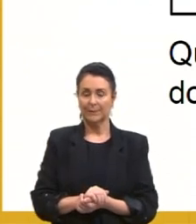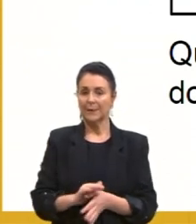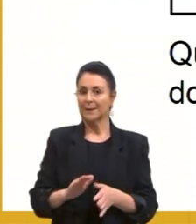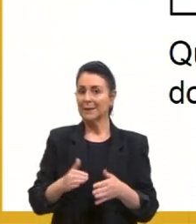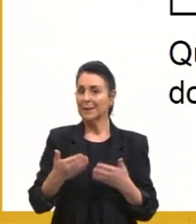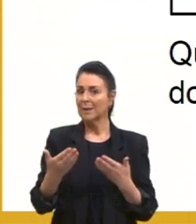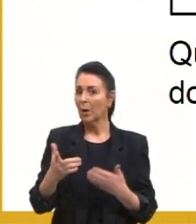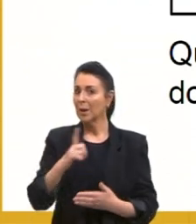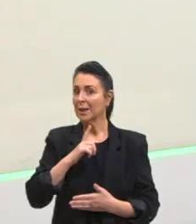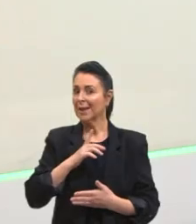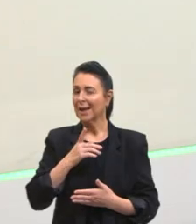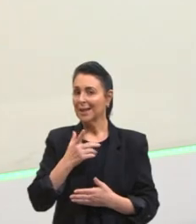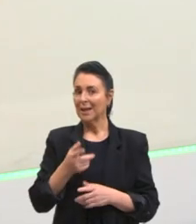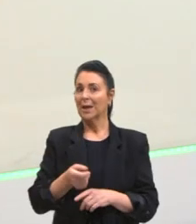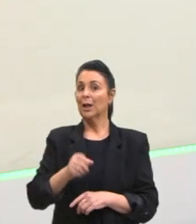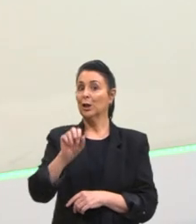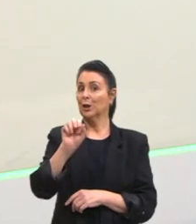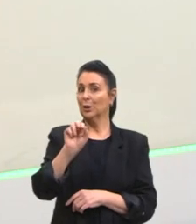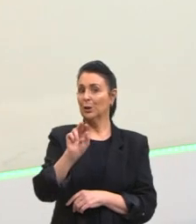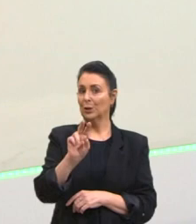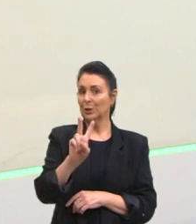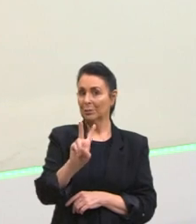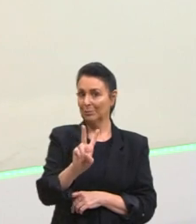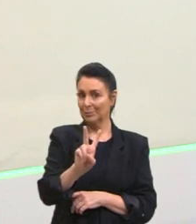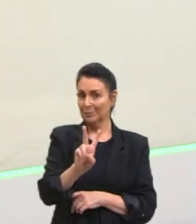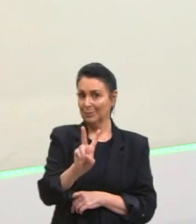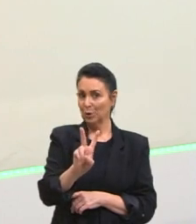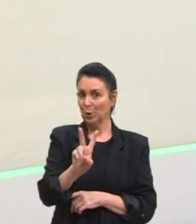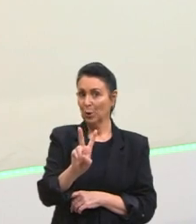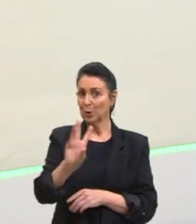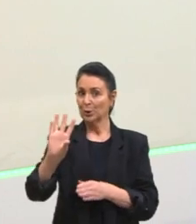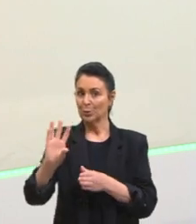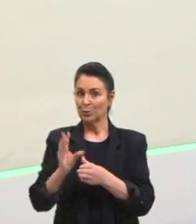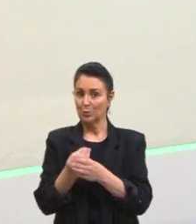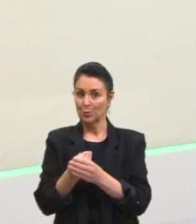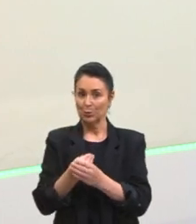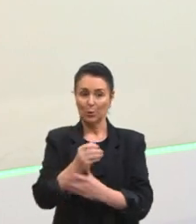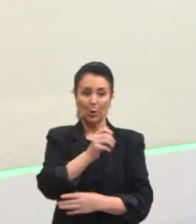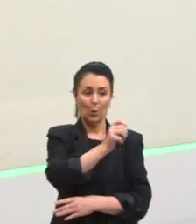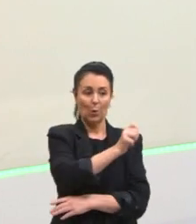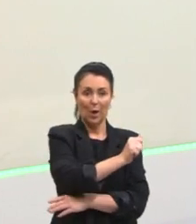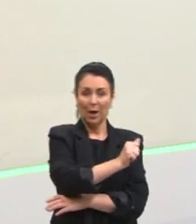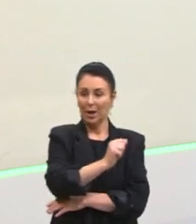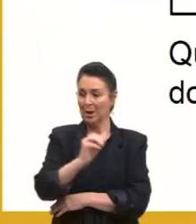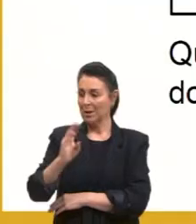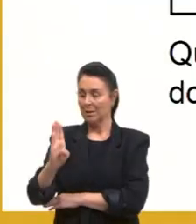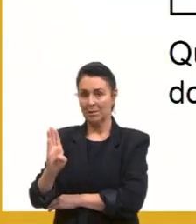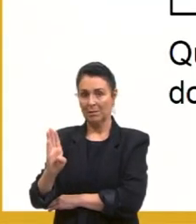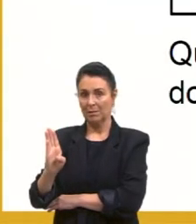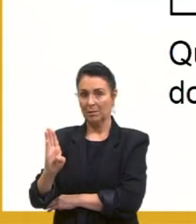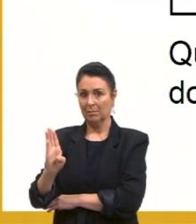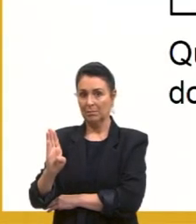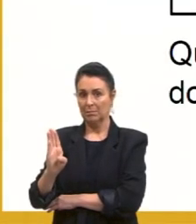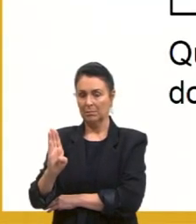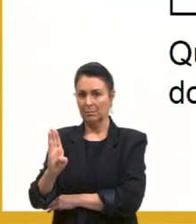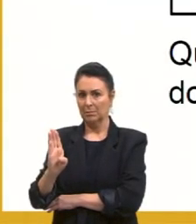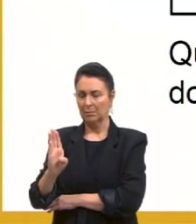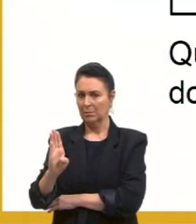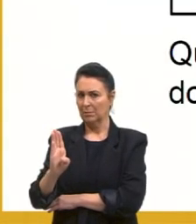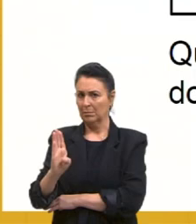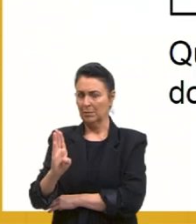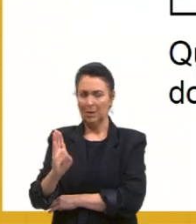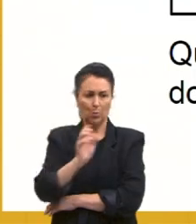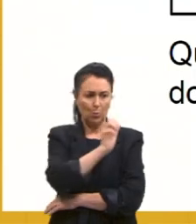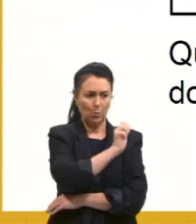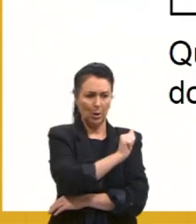Então, aqui nós temos dois conjuntos, conjunto A e conjunto B. Será que A e B são